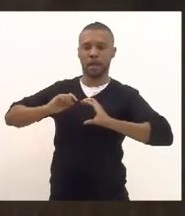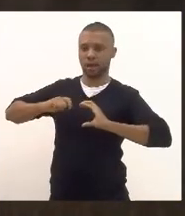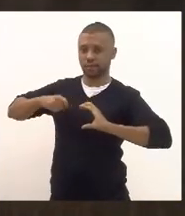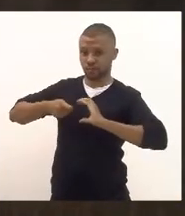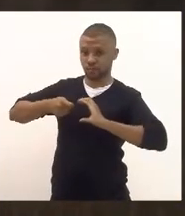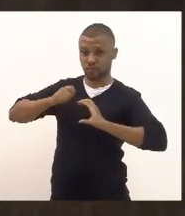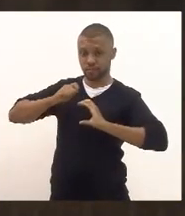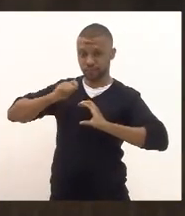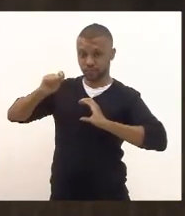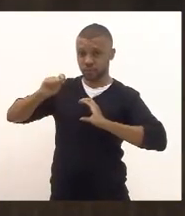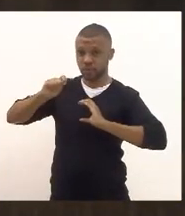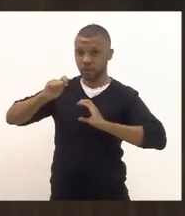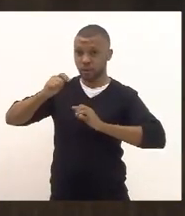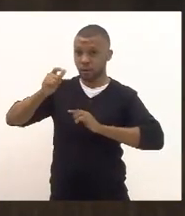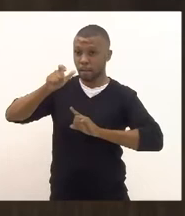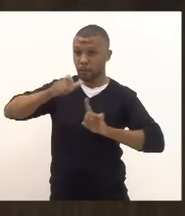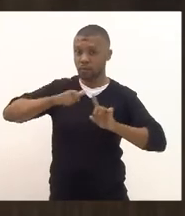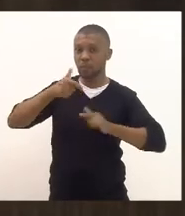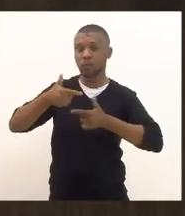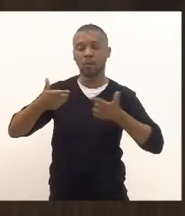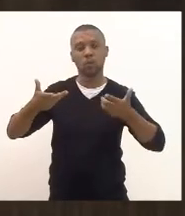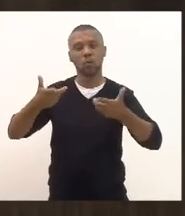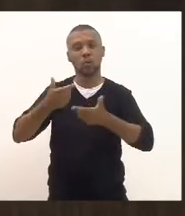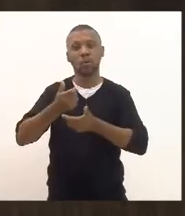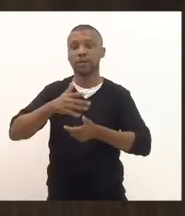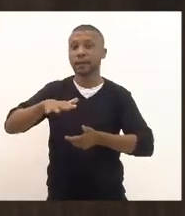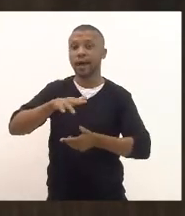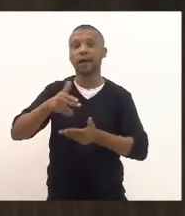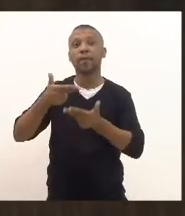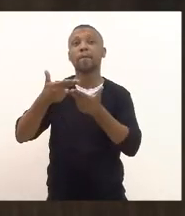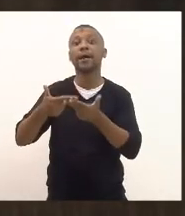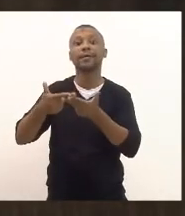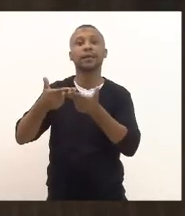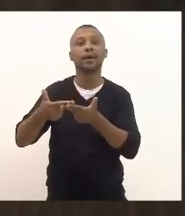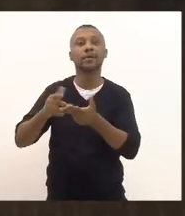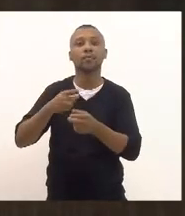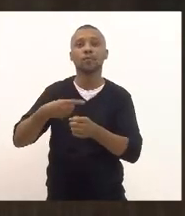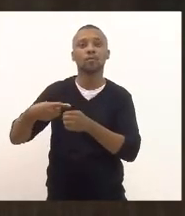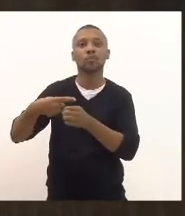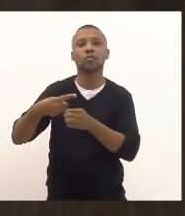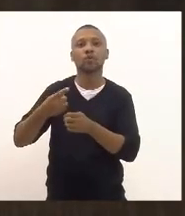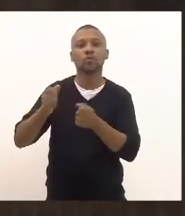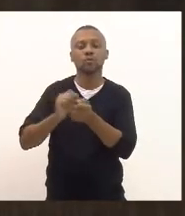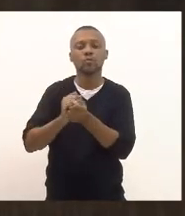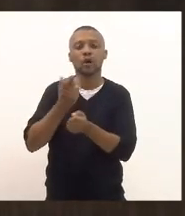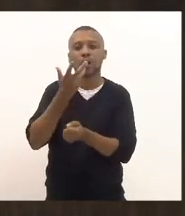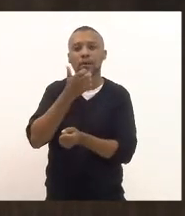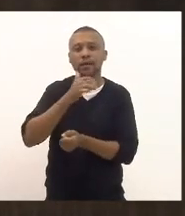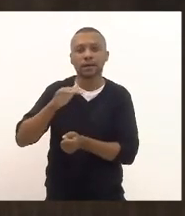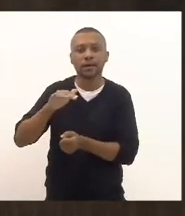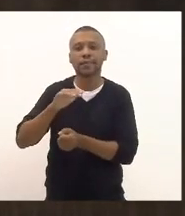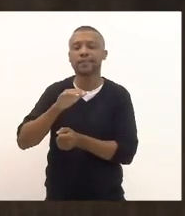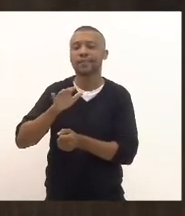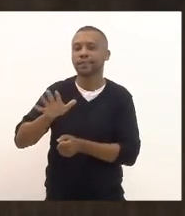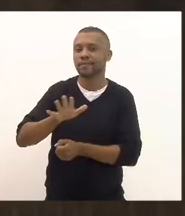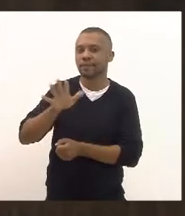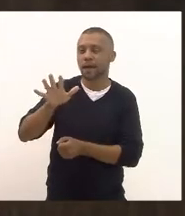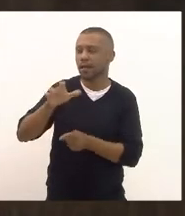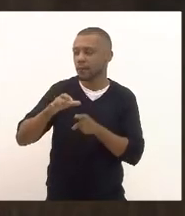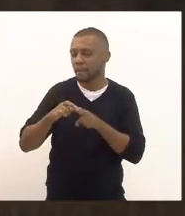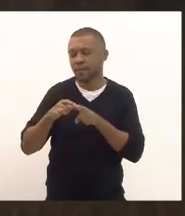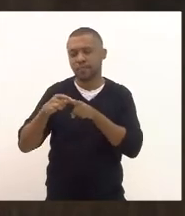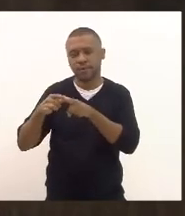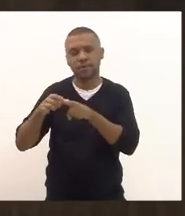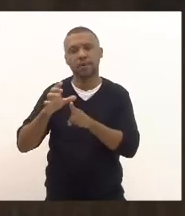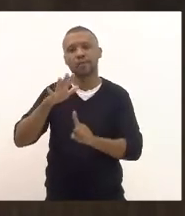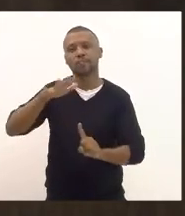uma pessoa que faz um trabalho social gigantesca na área de paciência com as crianças das comunidades da Periferia e que